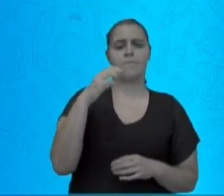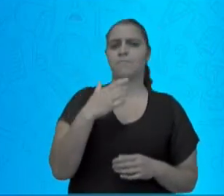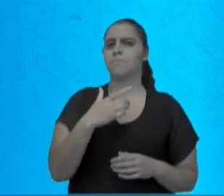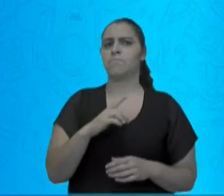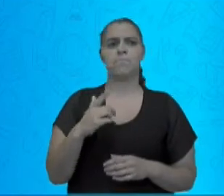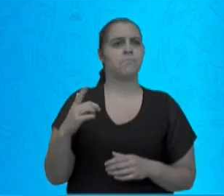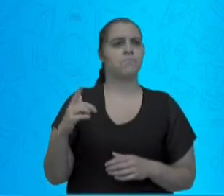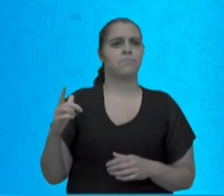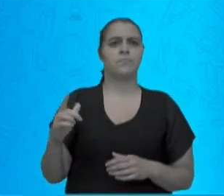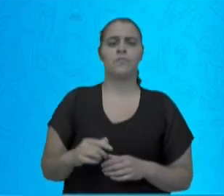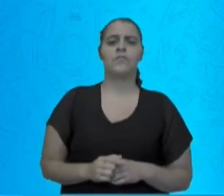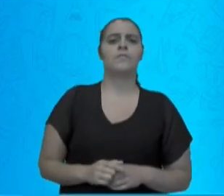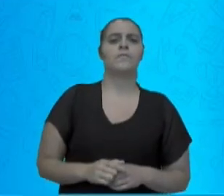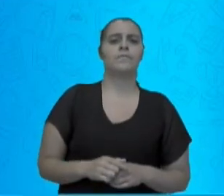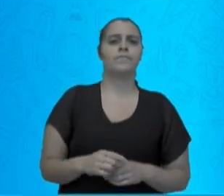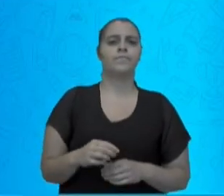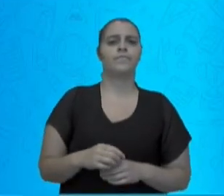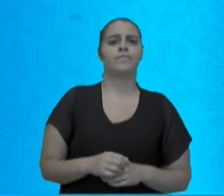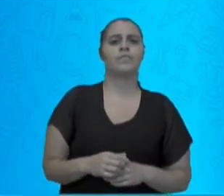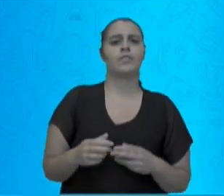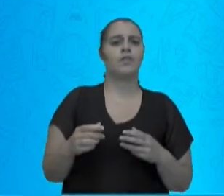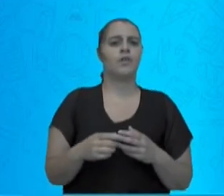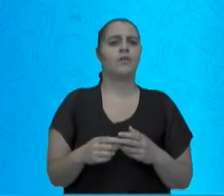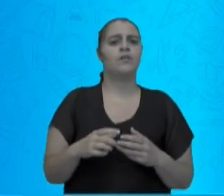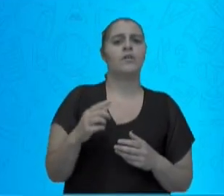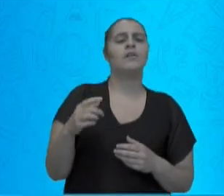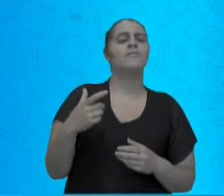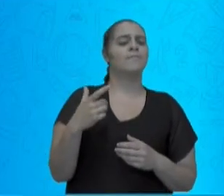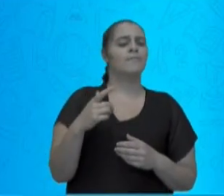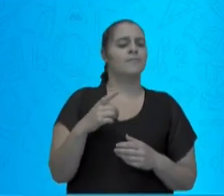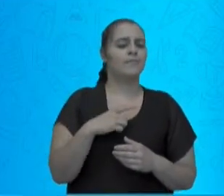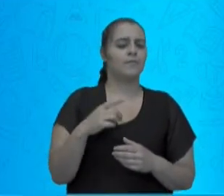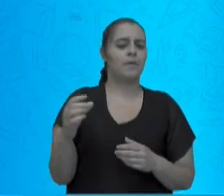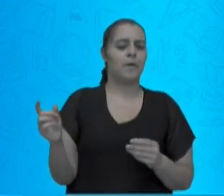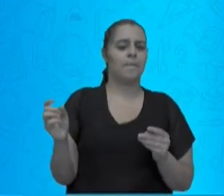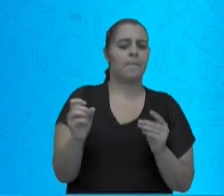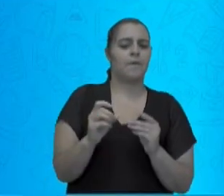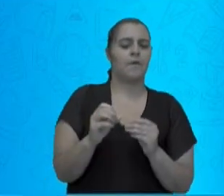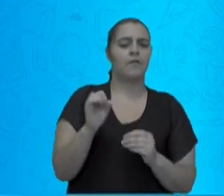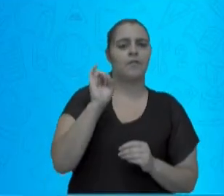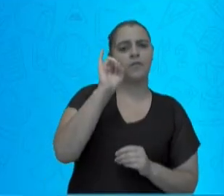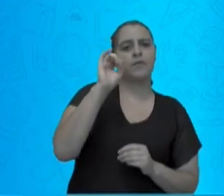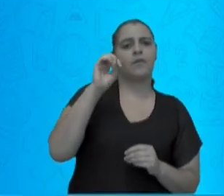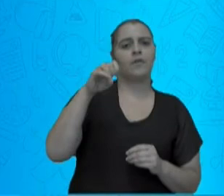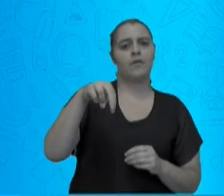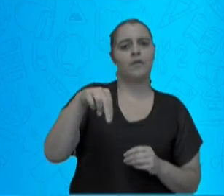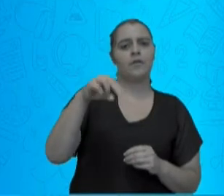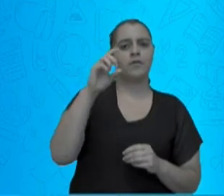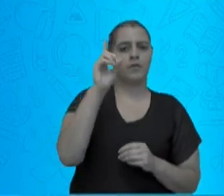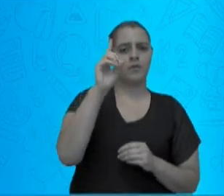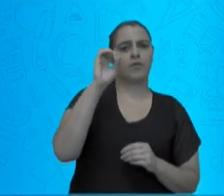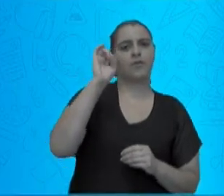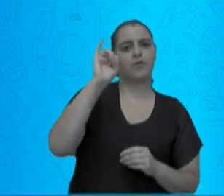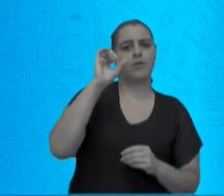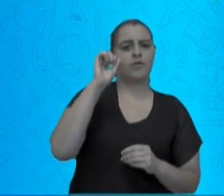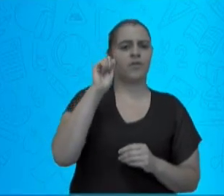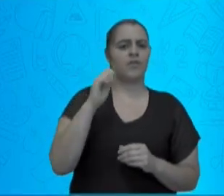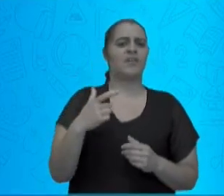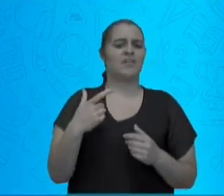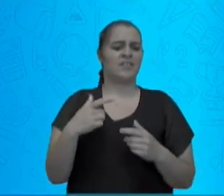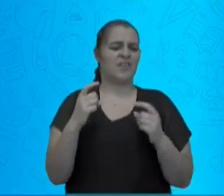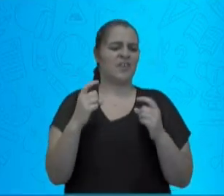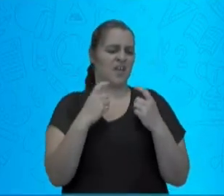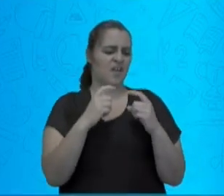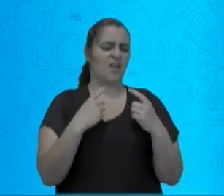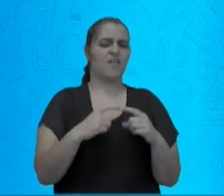Caxemires, na Ásia, ali próximo da Índia, esses povos estão lutando. E existem conflitos